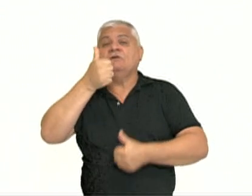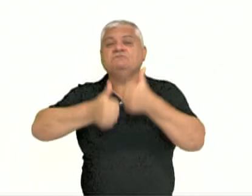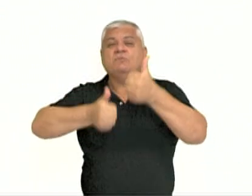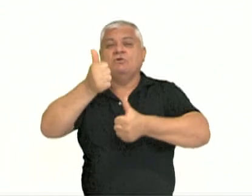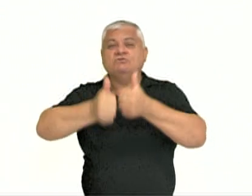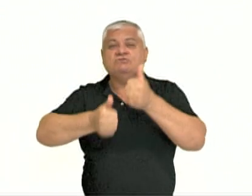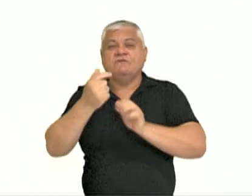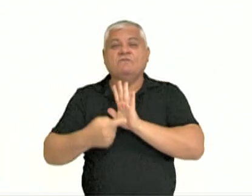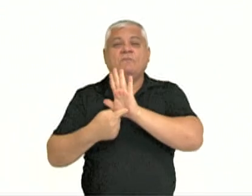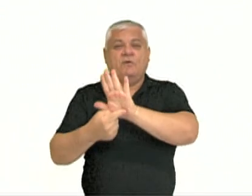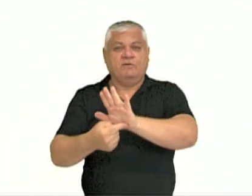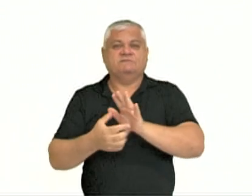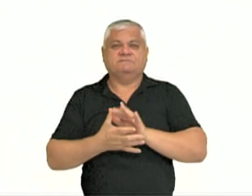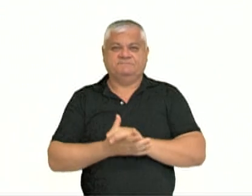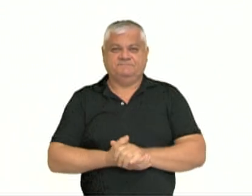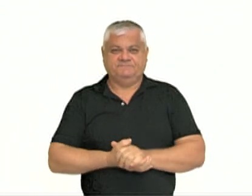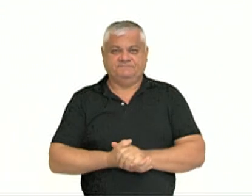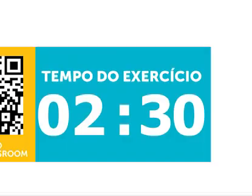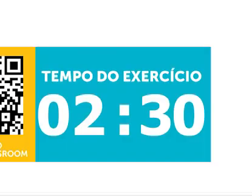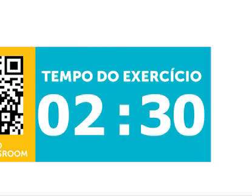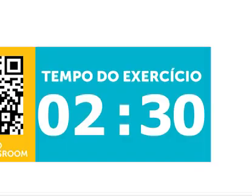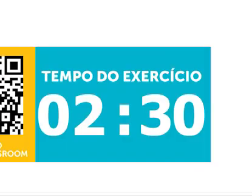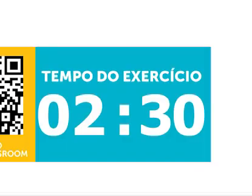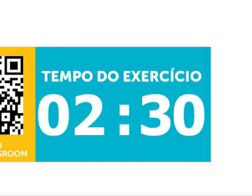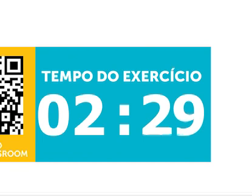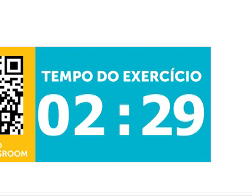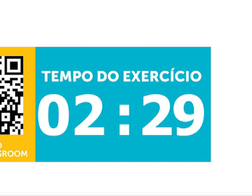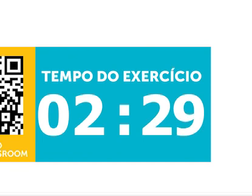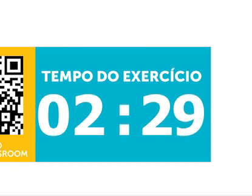neste texto? Já voltamos.